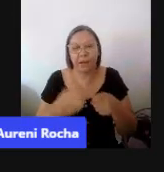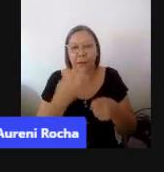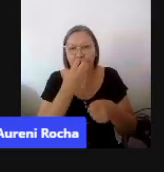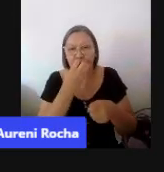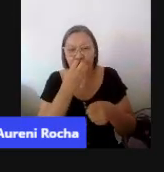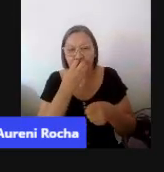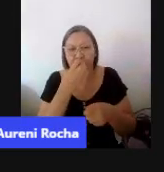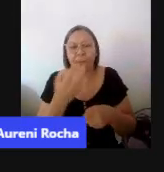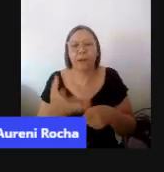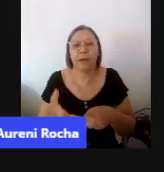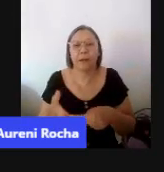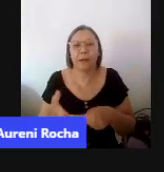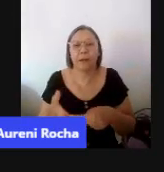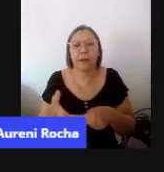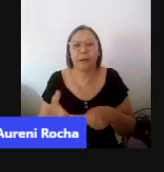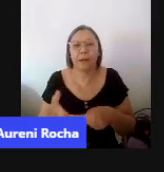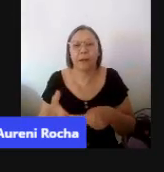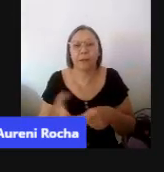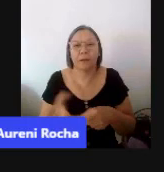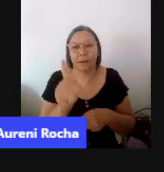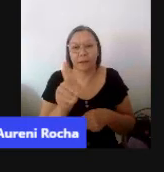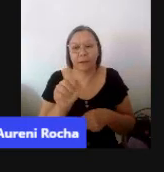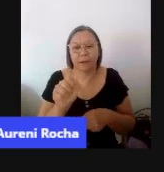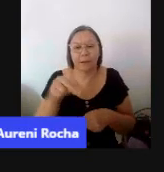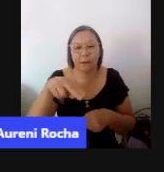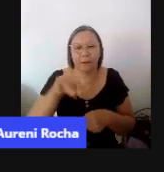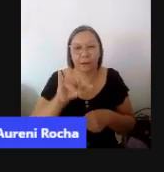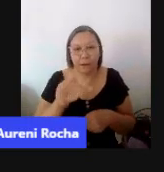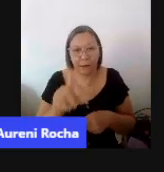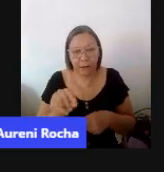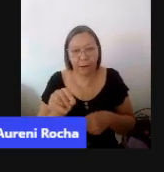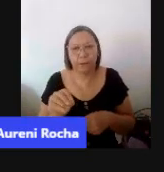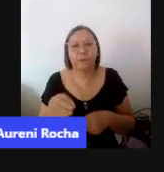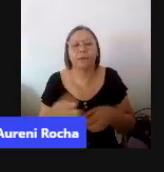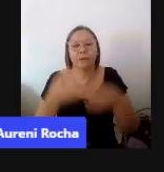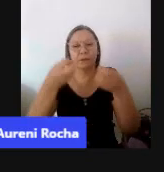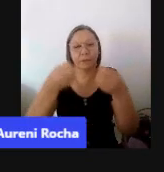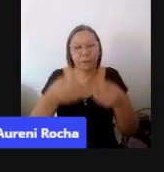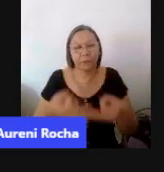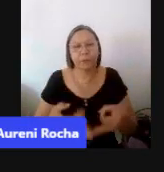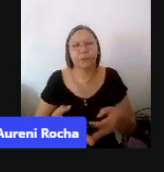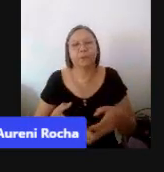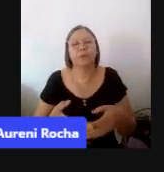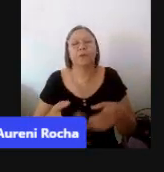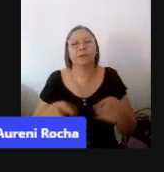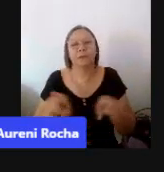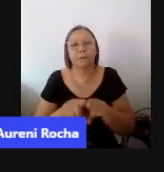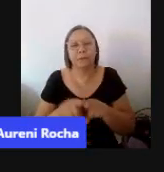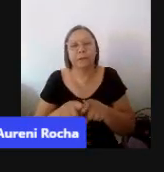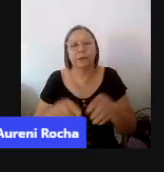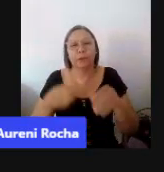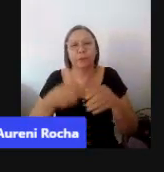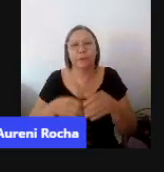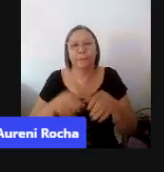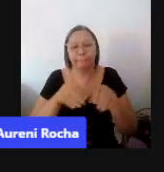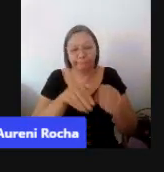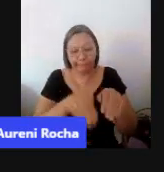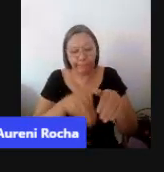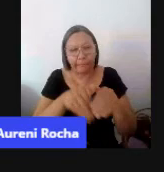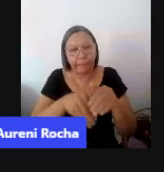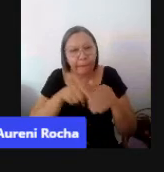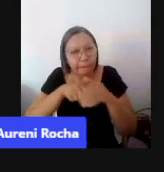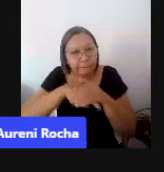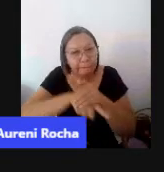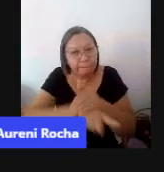mais do tatu canastra e do tamanduá bandeira. E aí também é possível vocês verem que tem outros